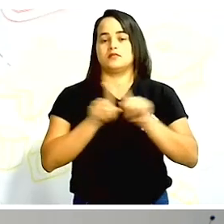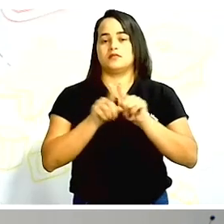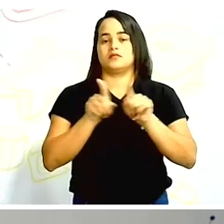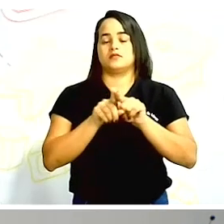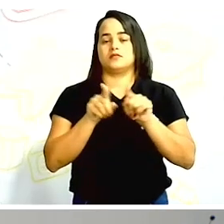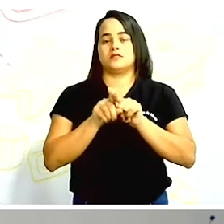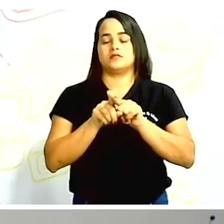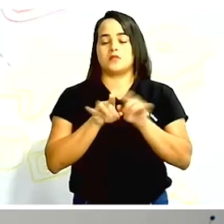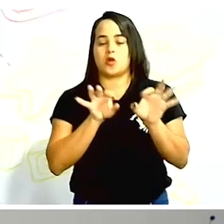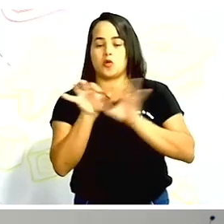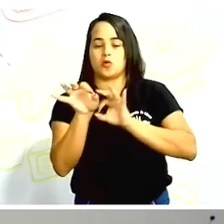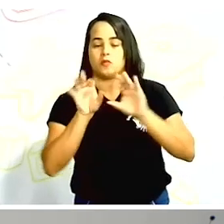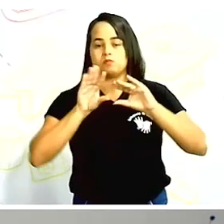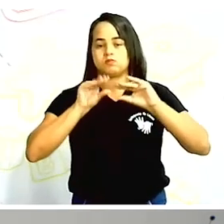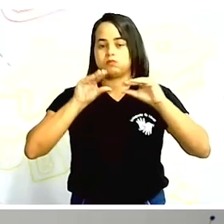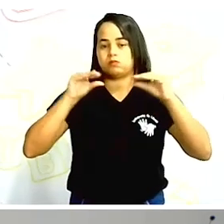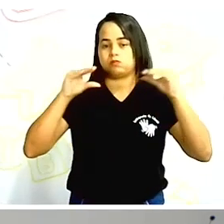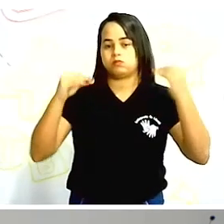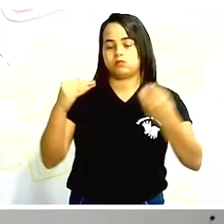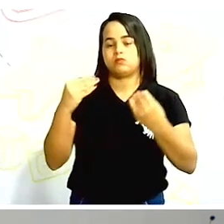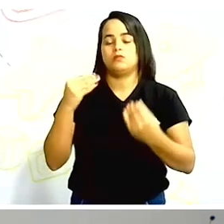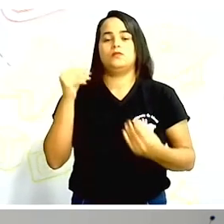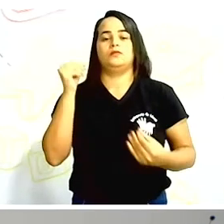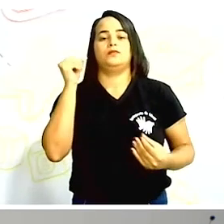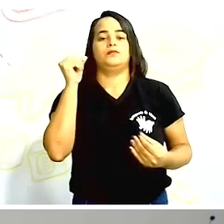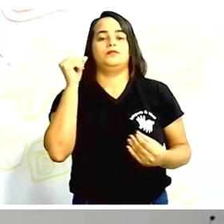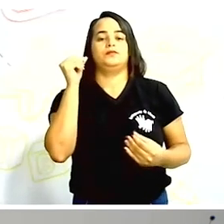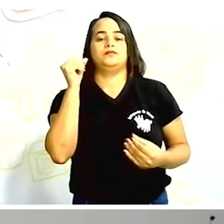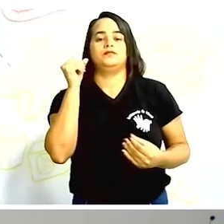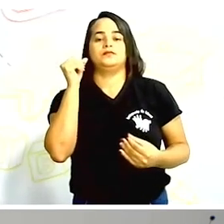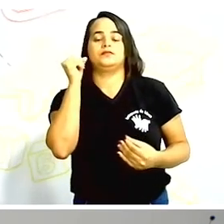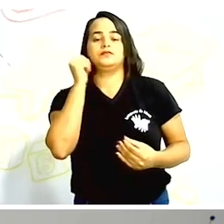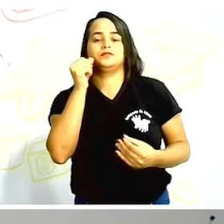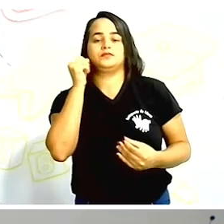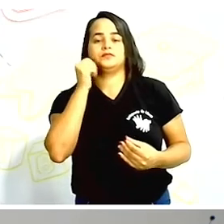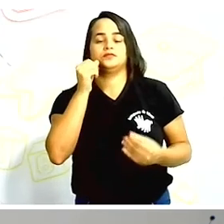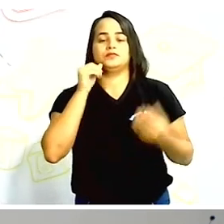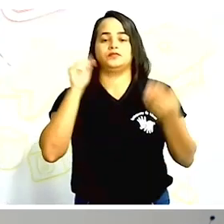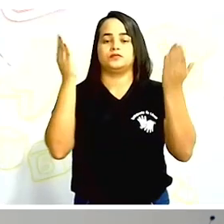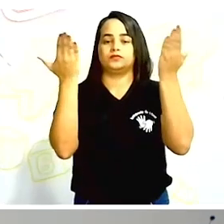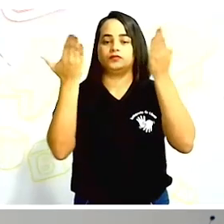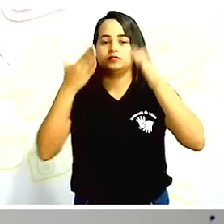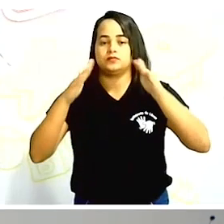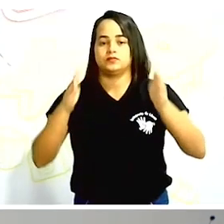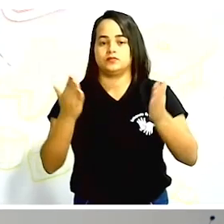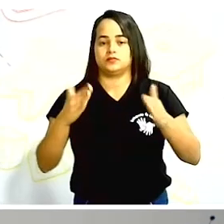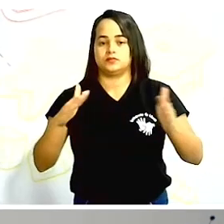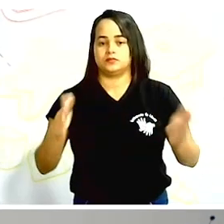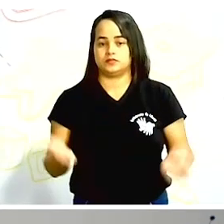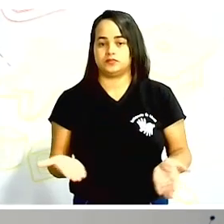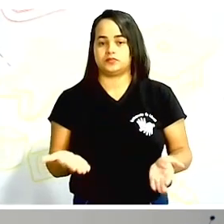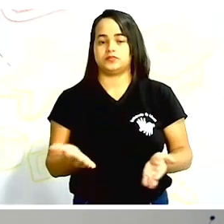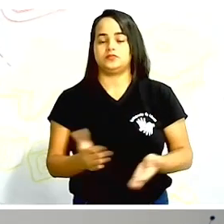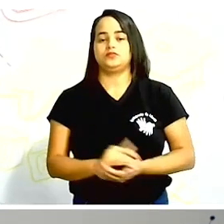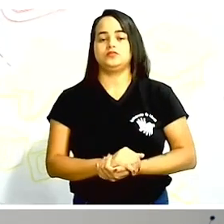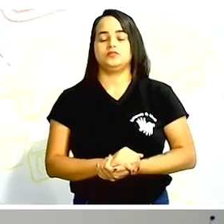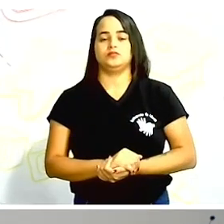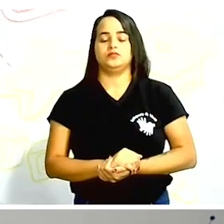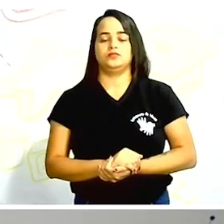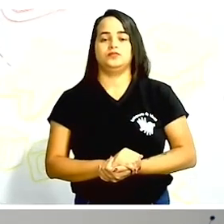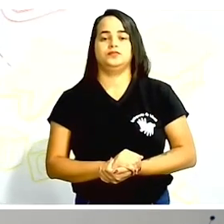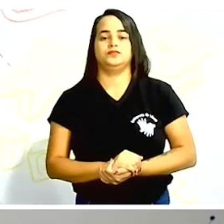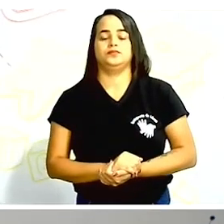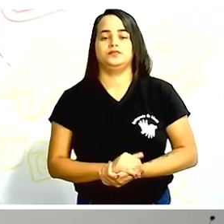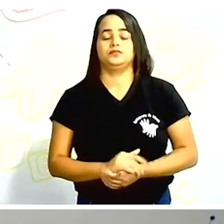feminino, contribuindo para as formas, né, corporais femininas, como por exemplo a região do quadril. Como eu